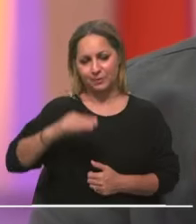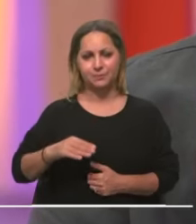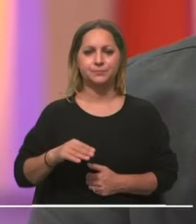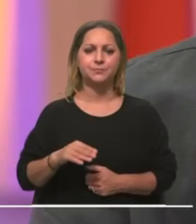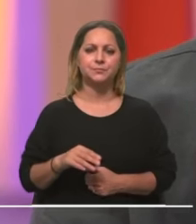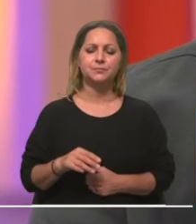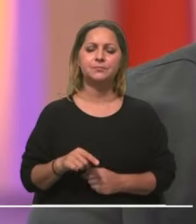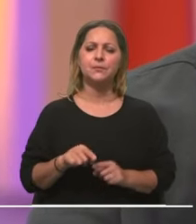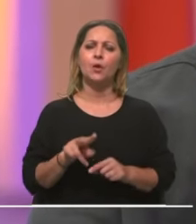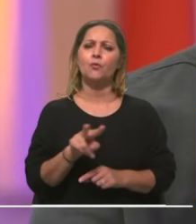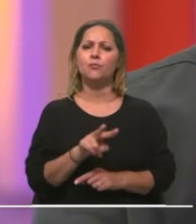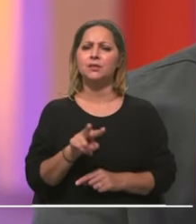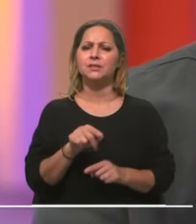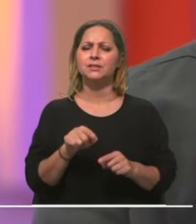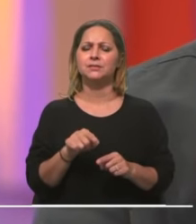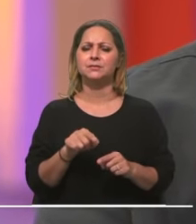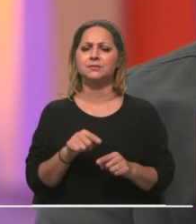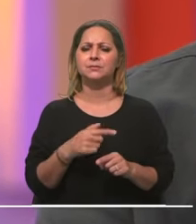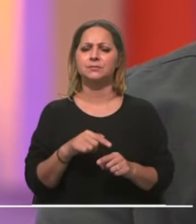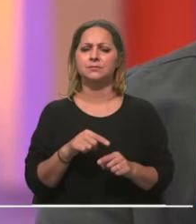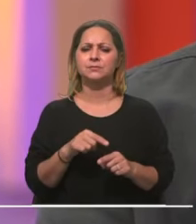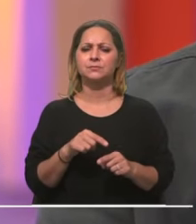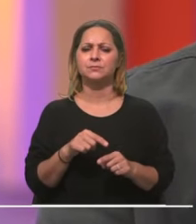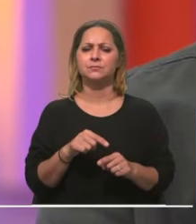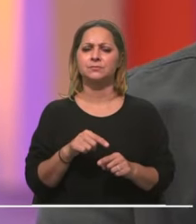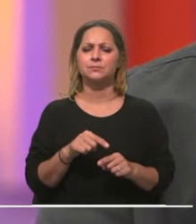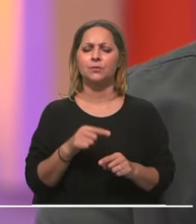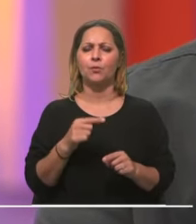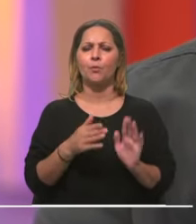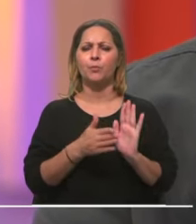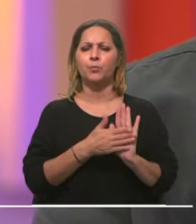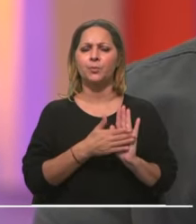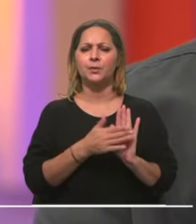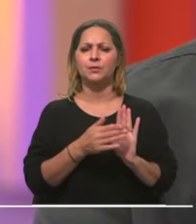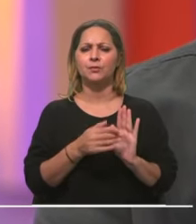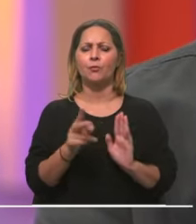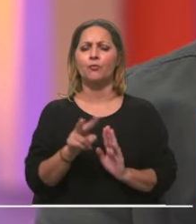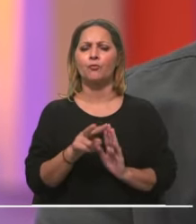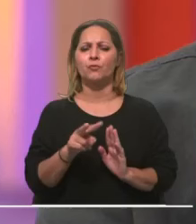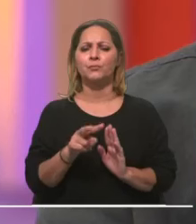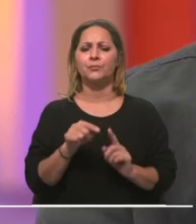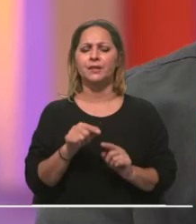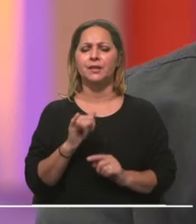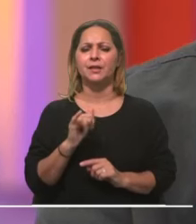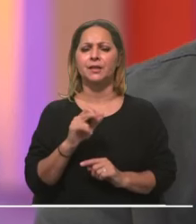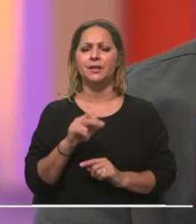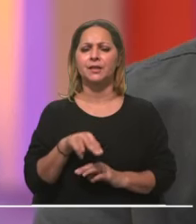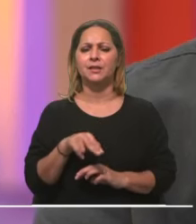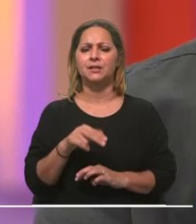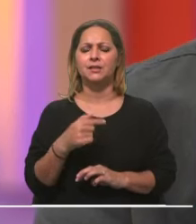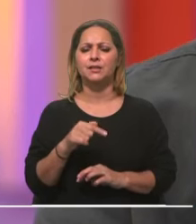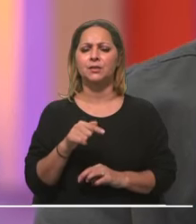vocês foram houve foi publicado por vocês é o i não é que